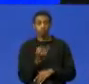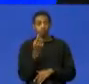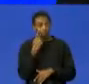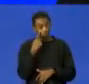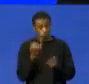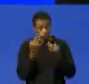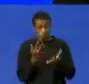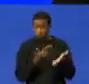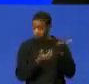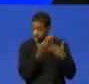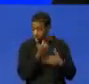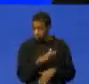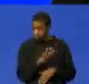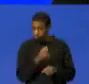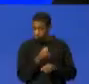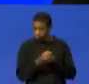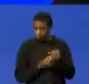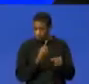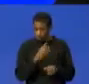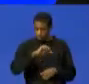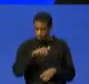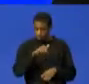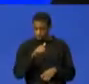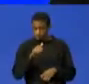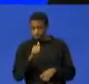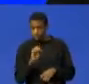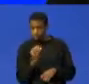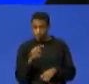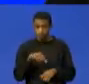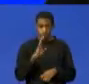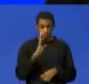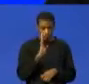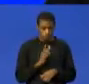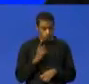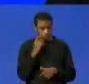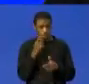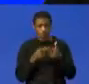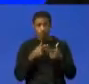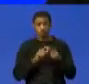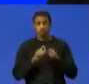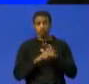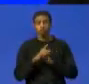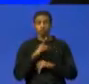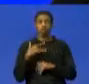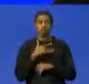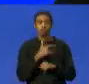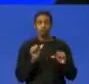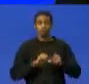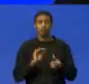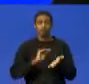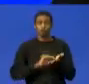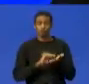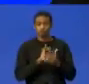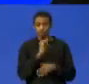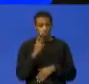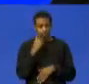nesta época, na década de 70, aqui no Brasil, nós vivíamos uma intensa crise do sistema de saúde. Falta